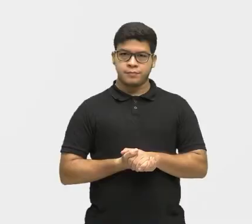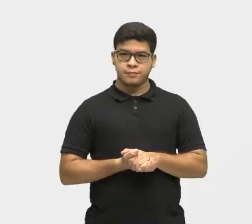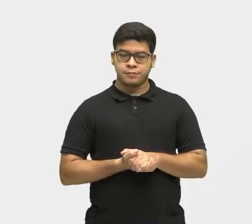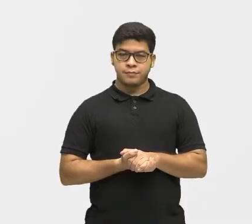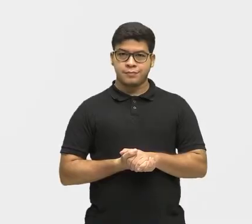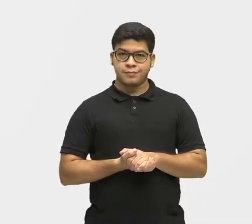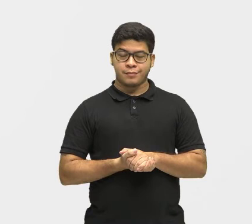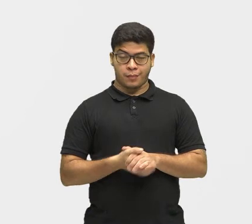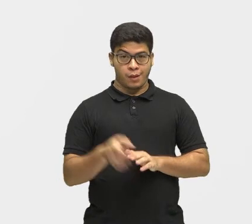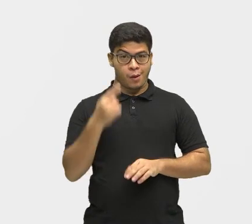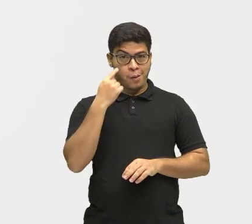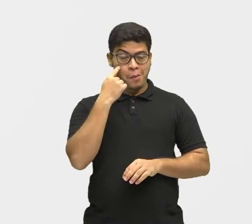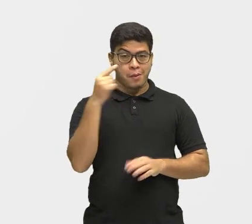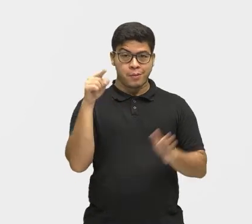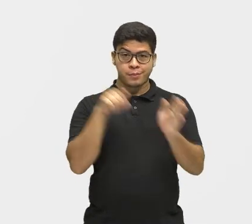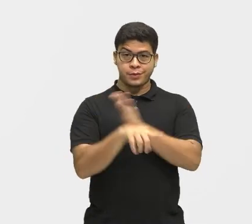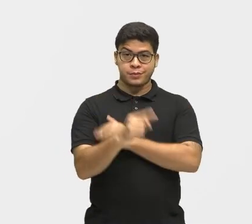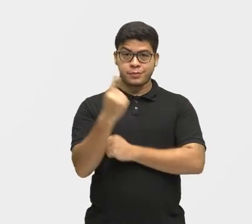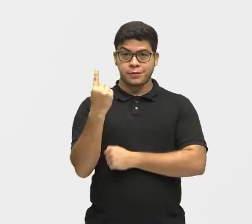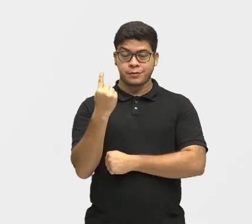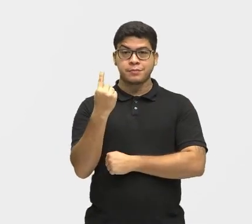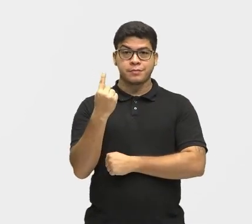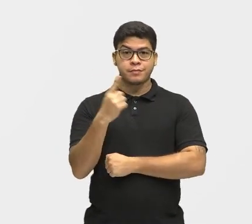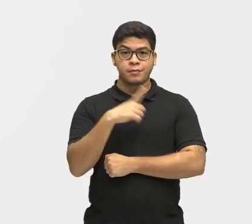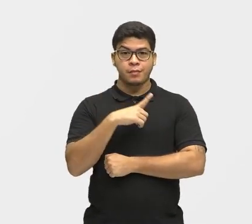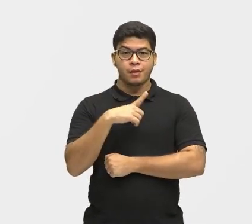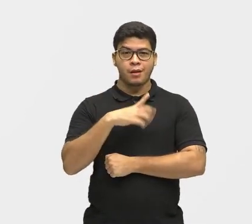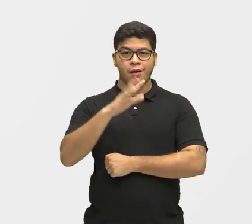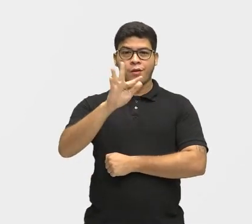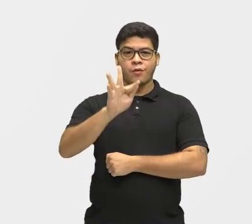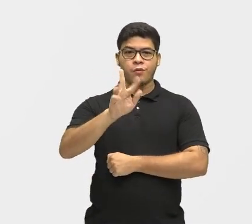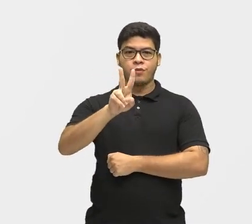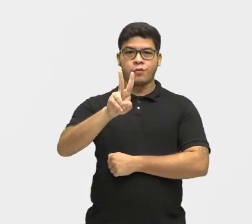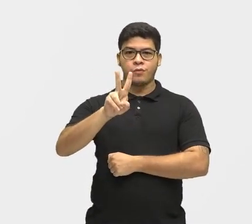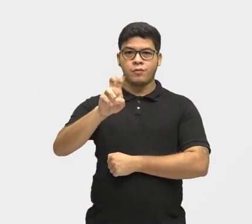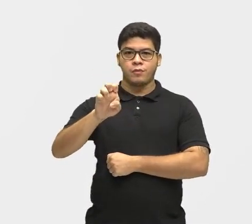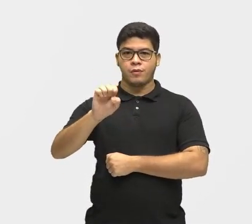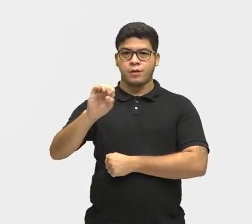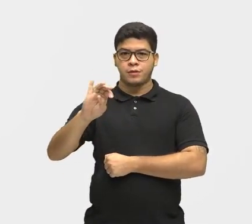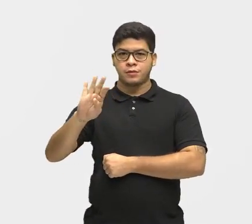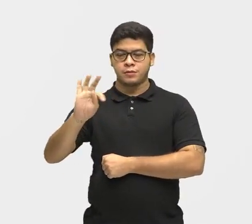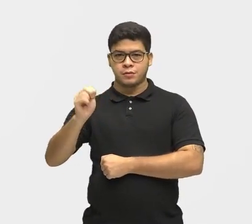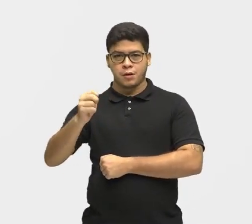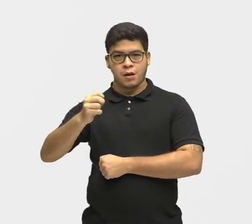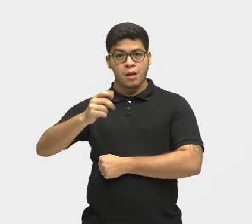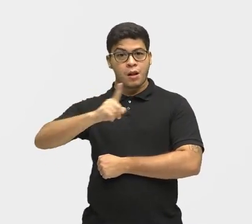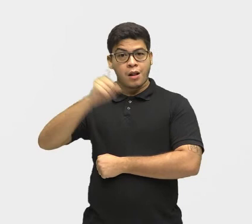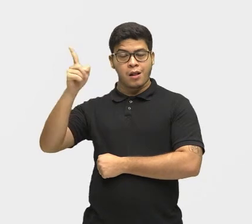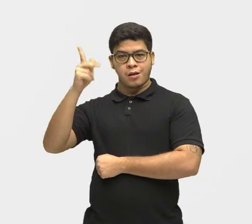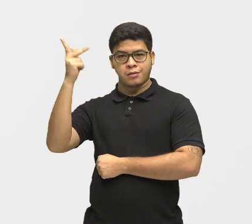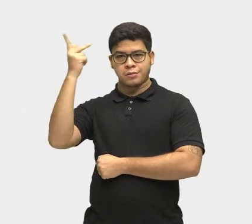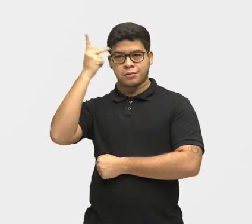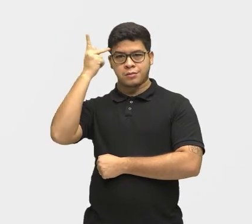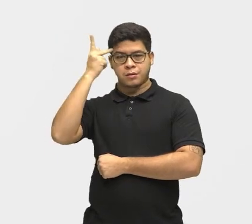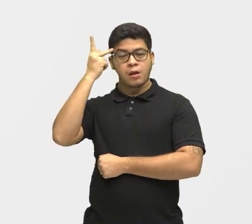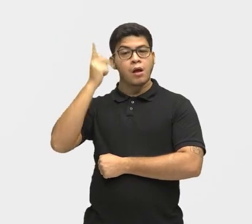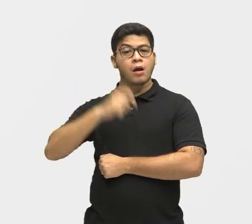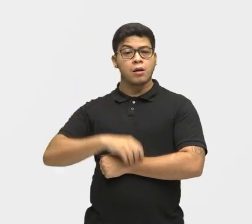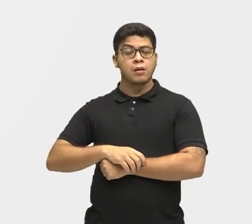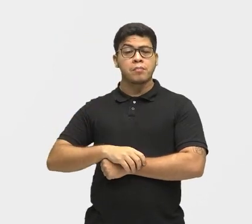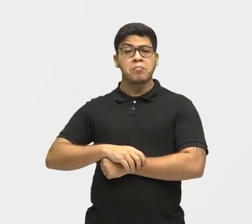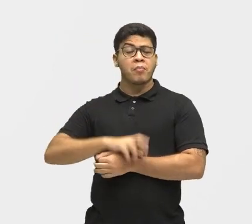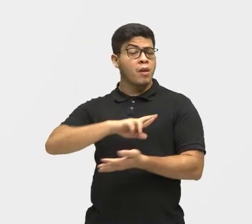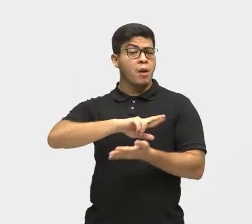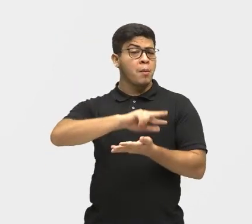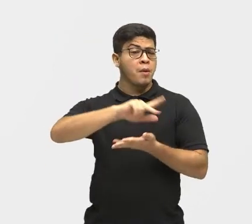Vamos lá, na nossa primeira questão é da FUVEST de São Paulo. Na maioria das angiospermas, o fruto é